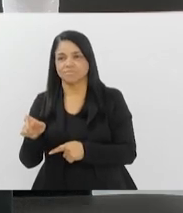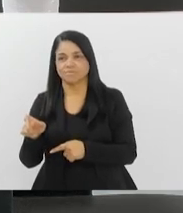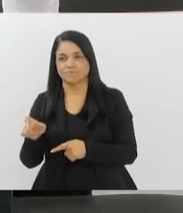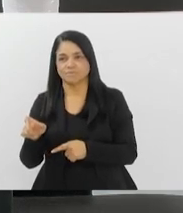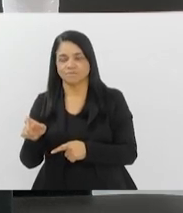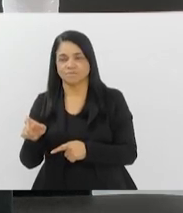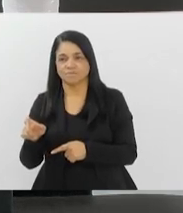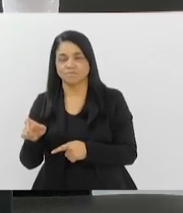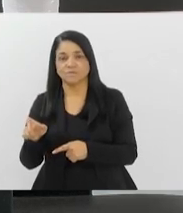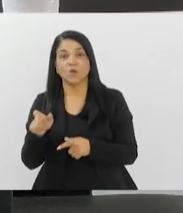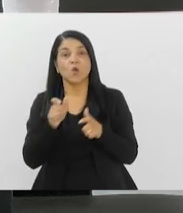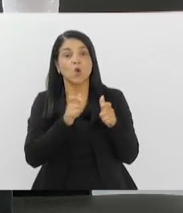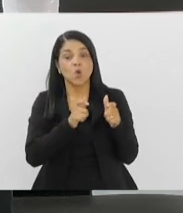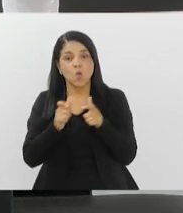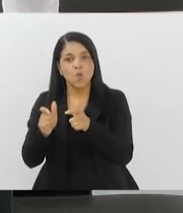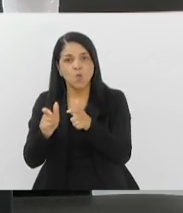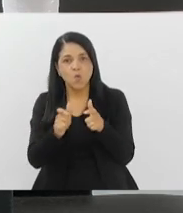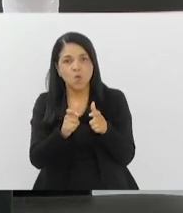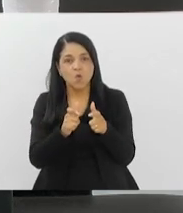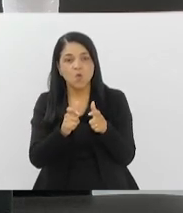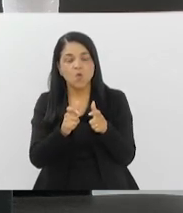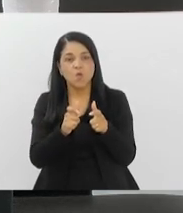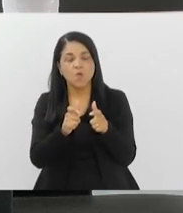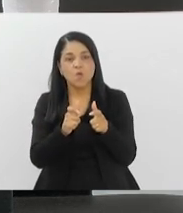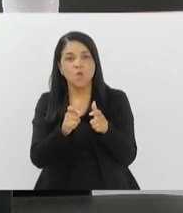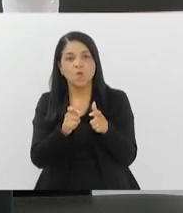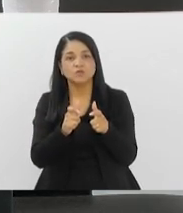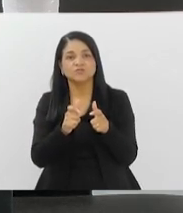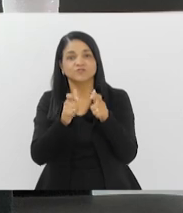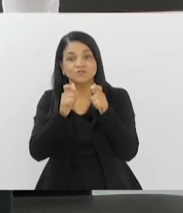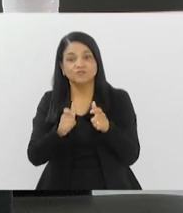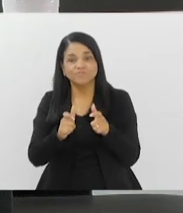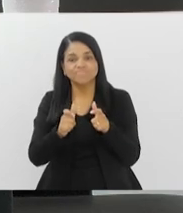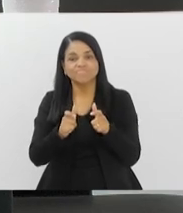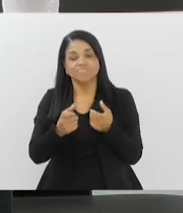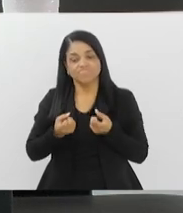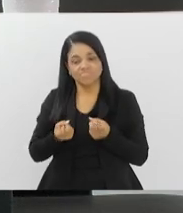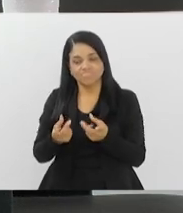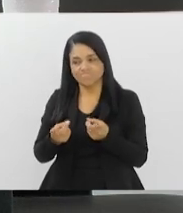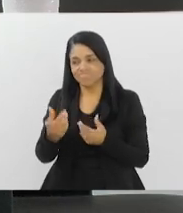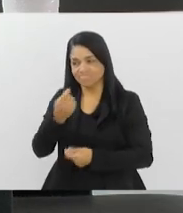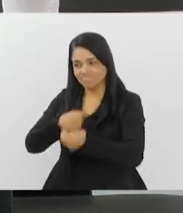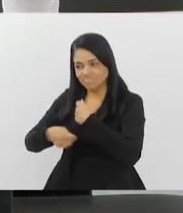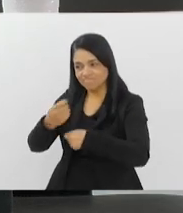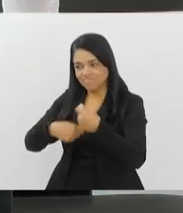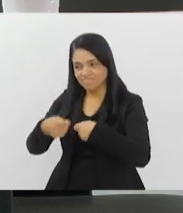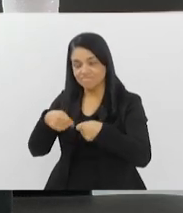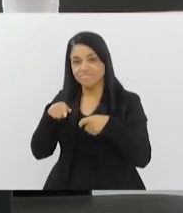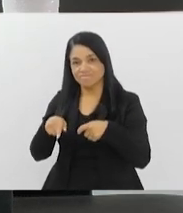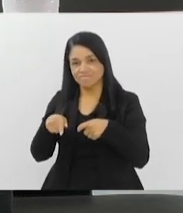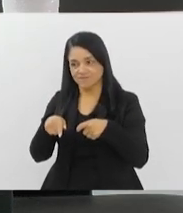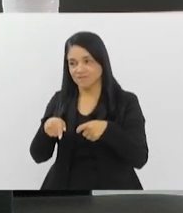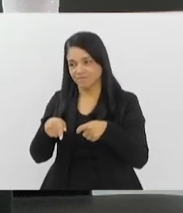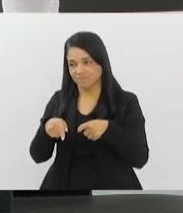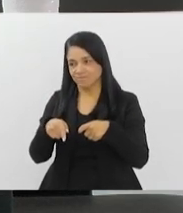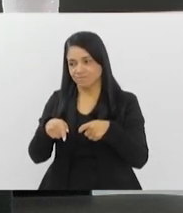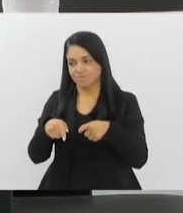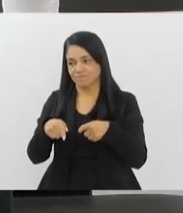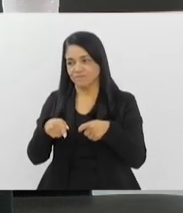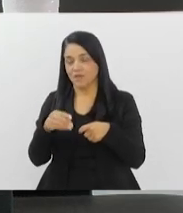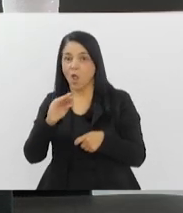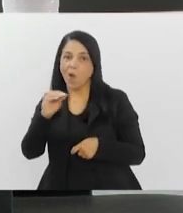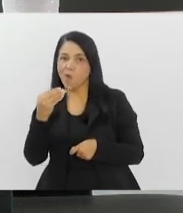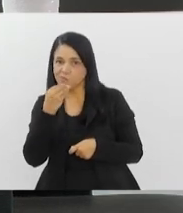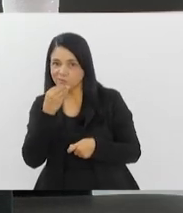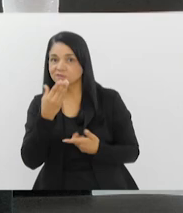que aonde que hoje a água corre para o mar. Hoje a África, então, o